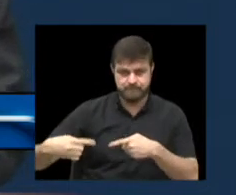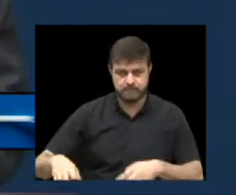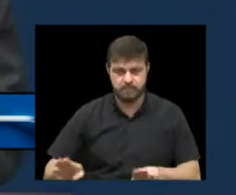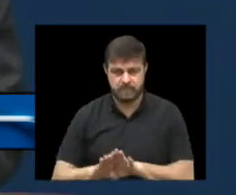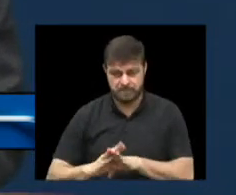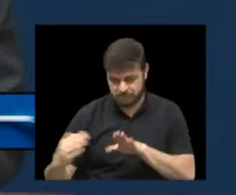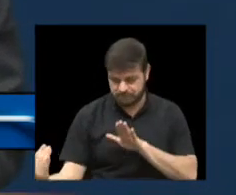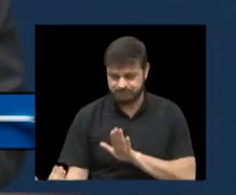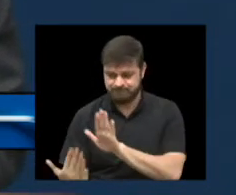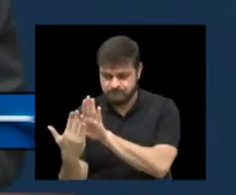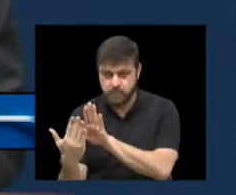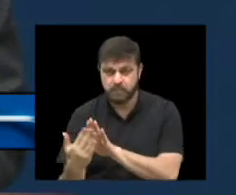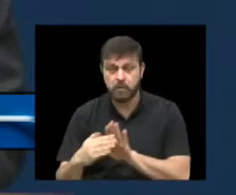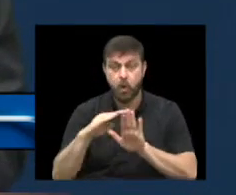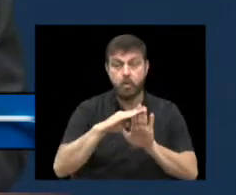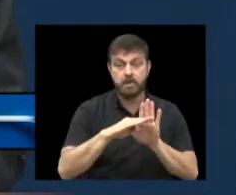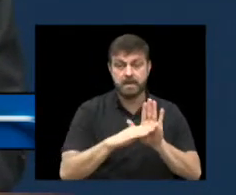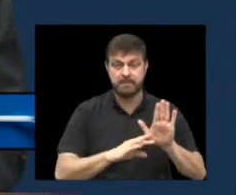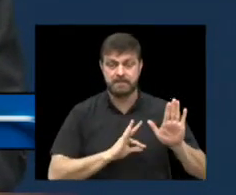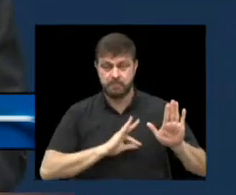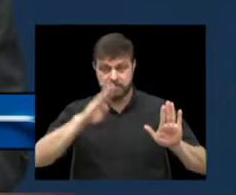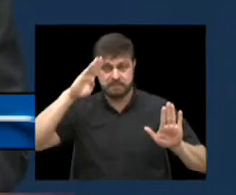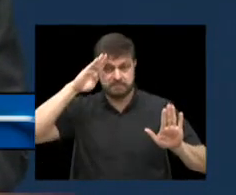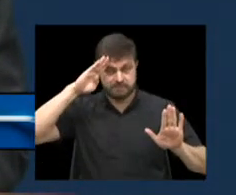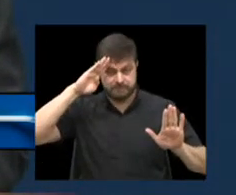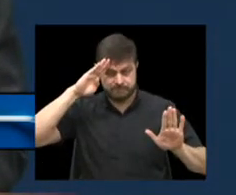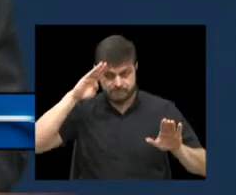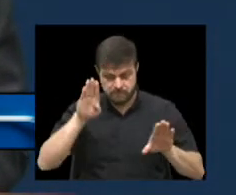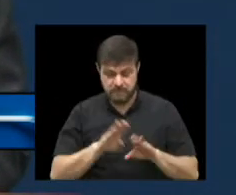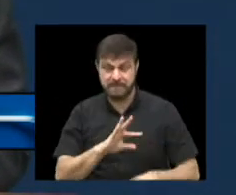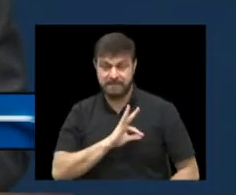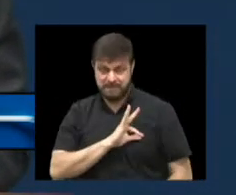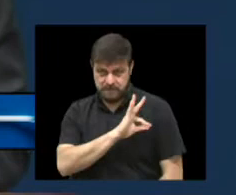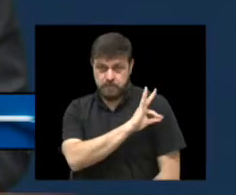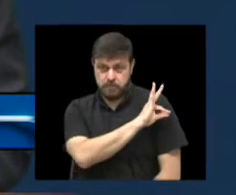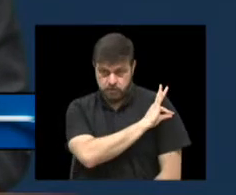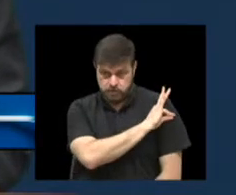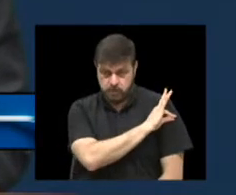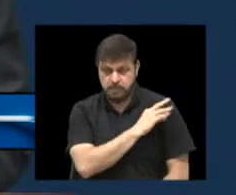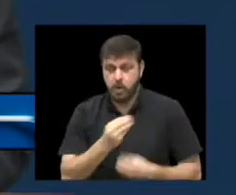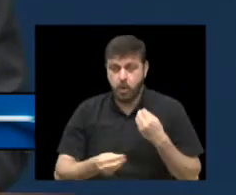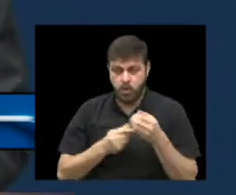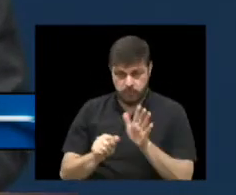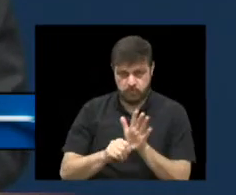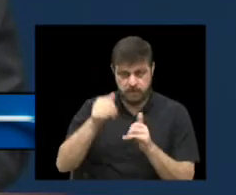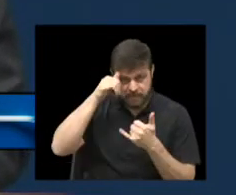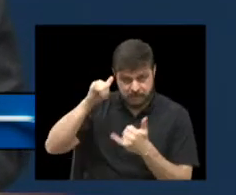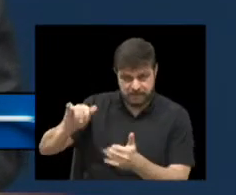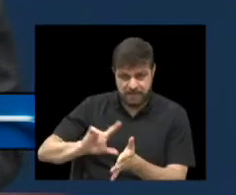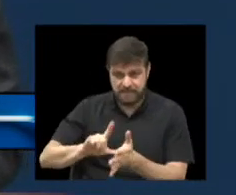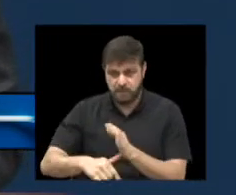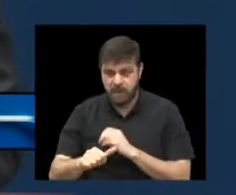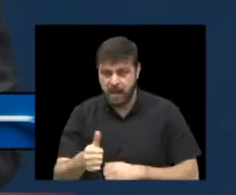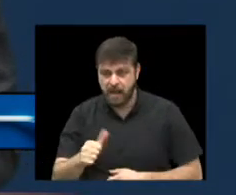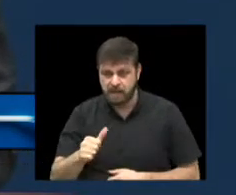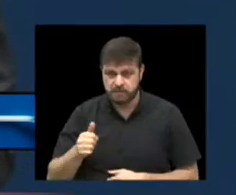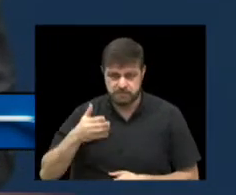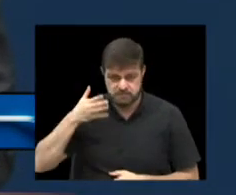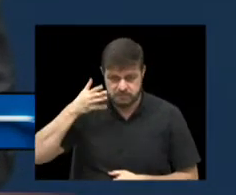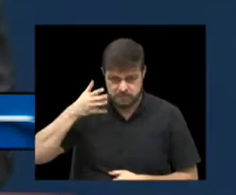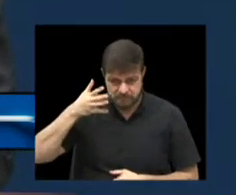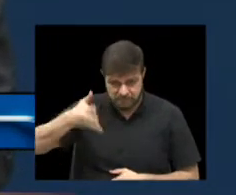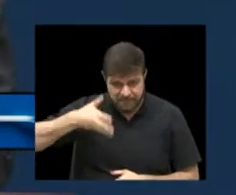do PROED, que é um programa da Polícia Militar, e do PROIN, que é da Guarda Municipal. Às 11 horas, teremos o tema A Biologia